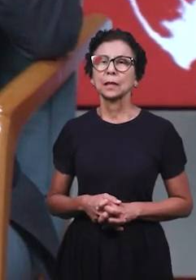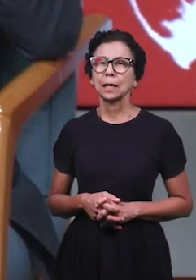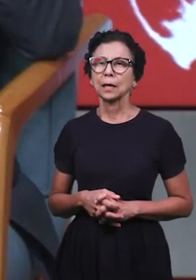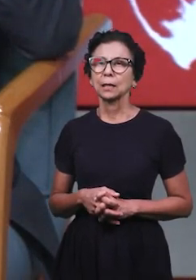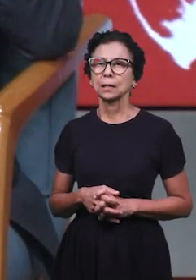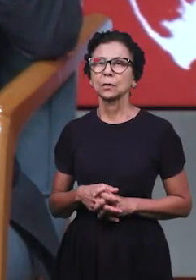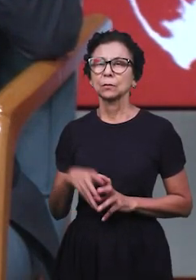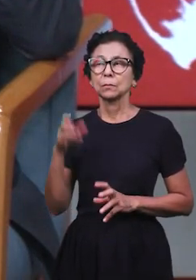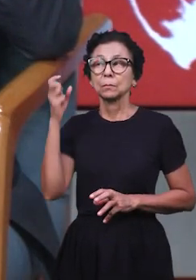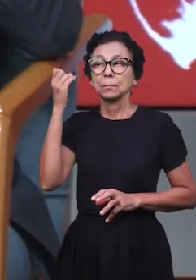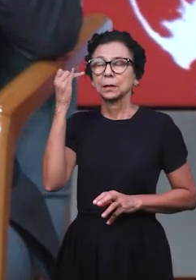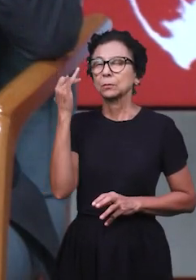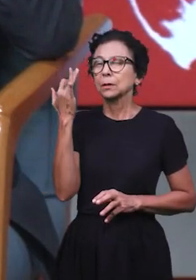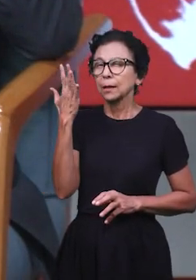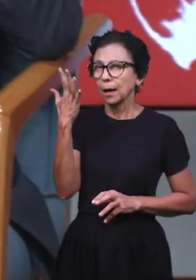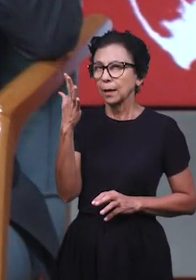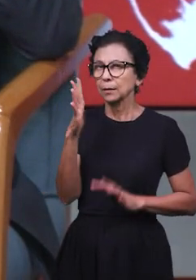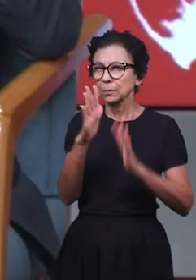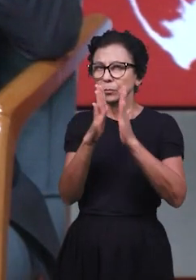madrugada